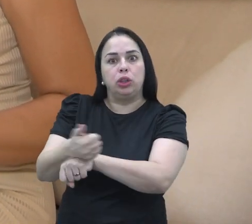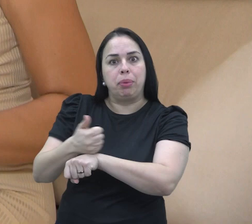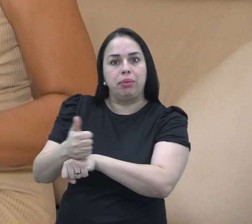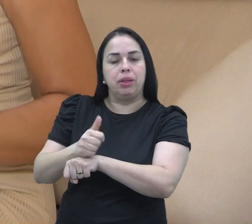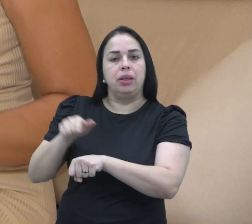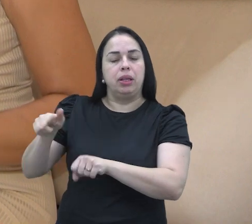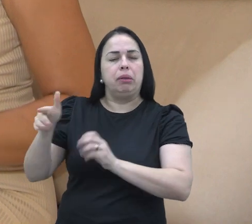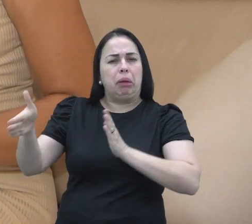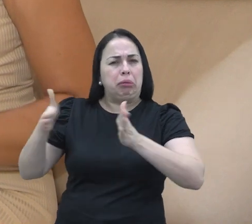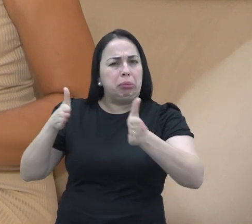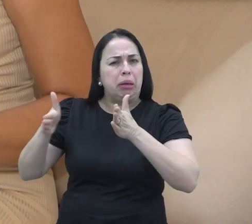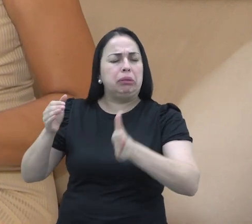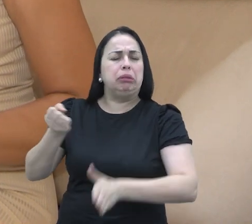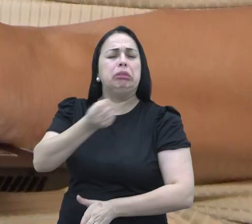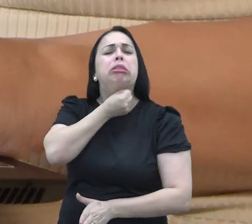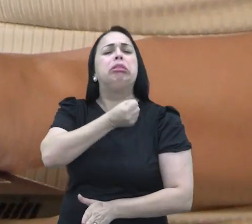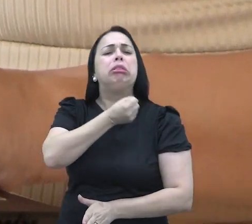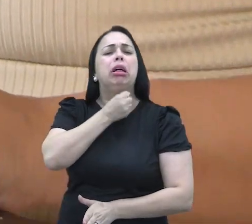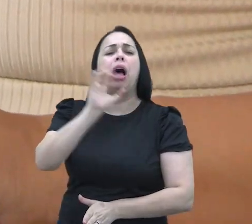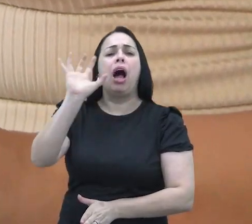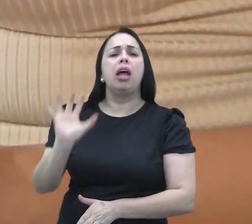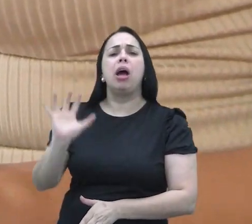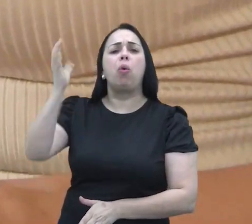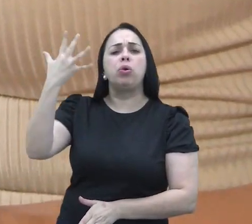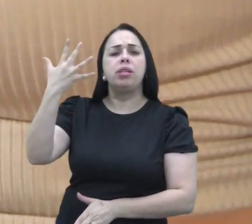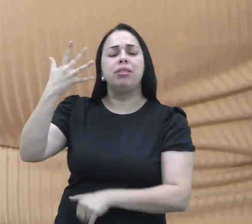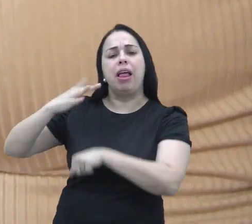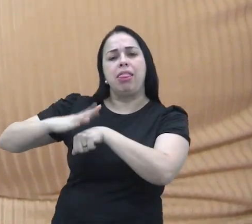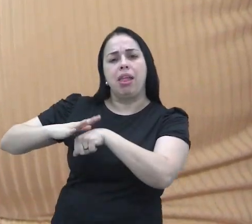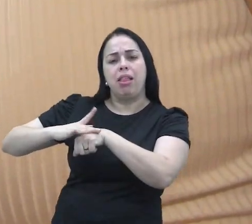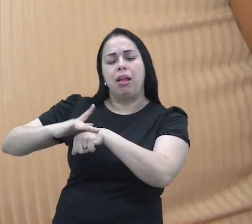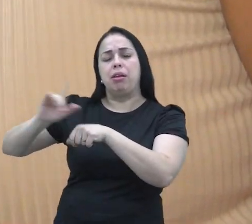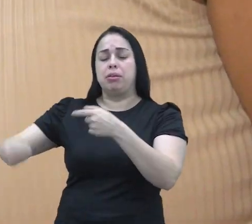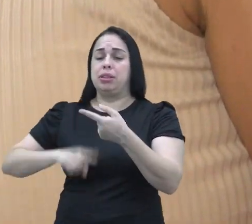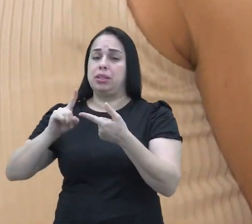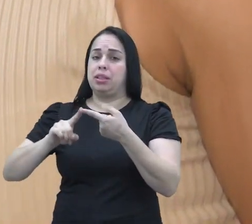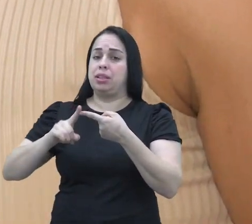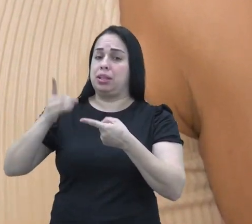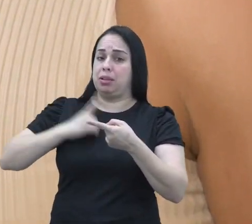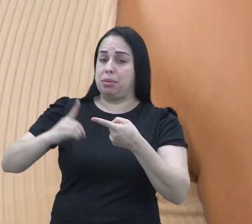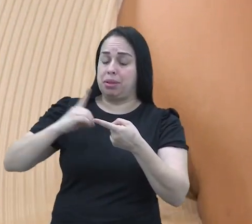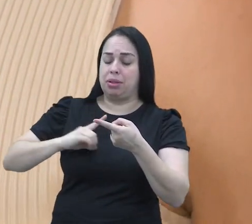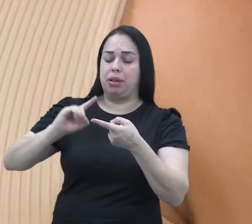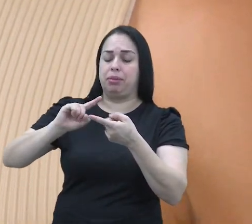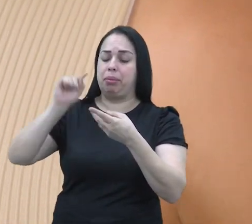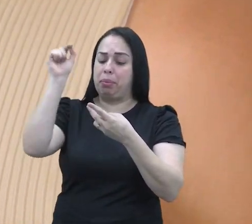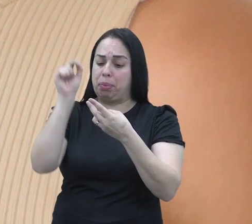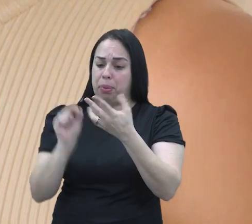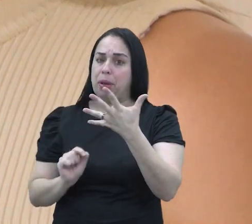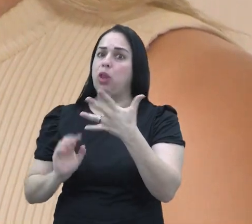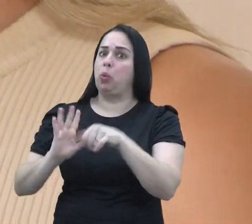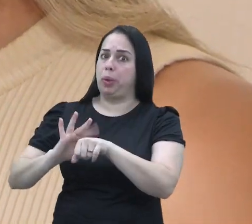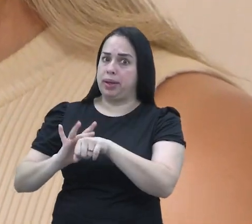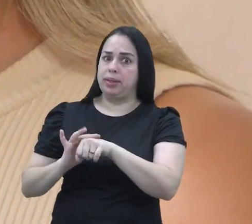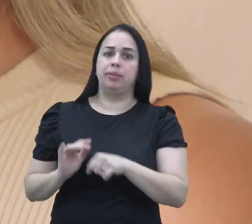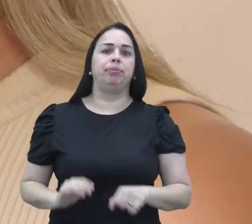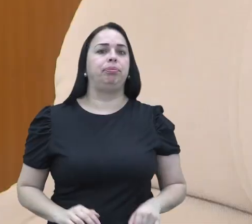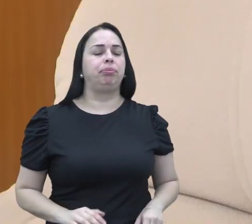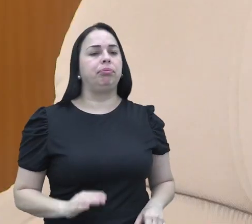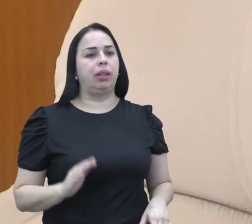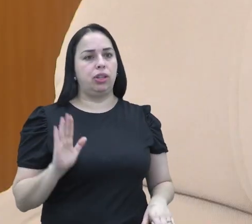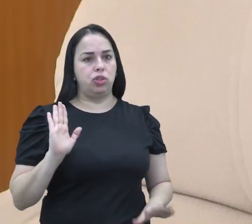momentos de muito estresse no trabalho. Isso fez com que ela desenvolvesse depressão, além de uma série de